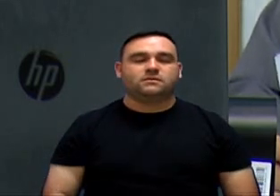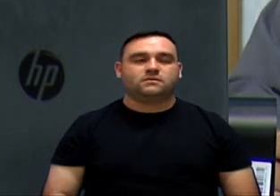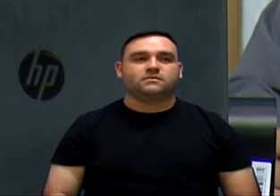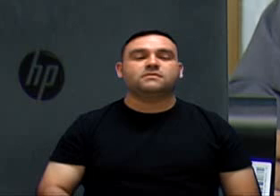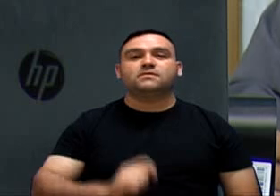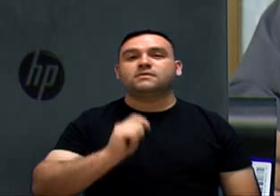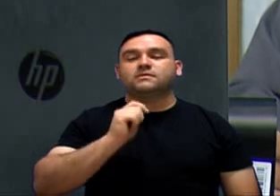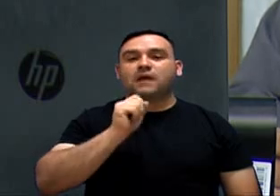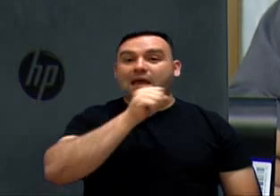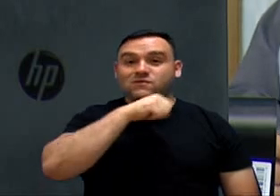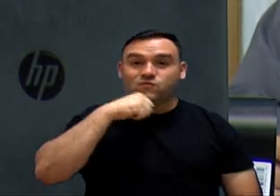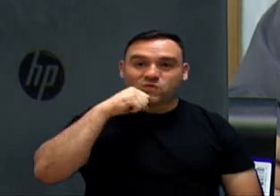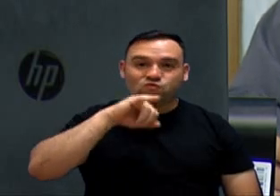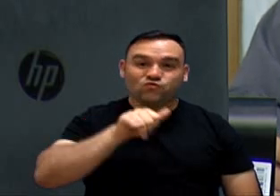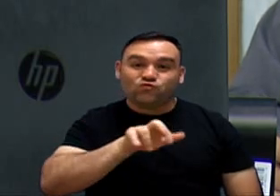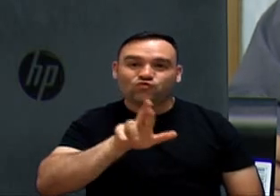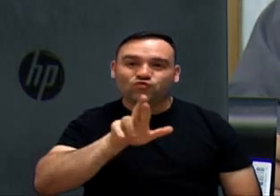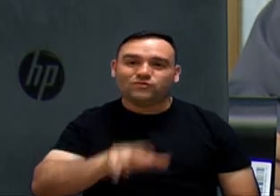Silvano Júnior,